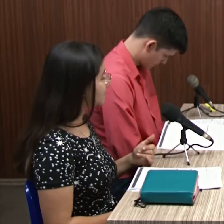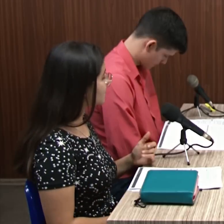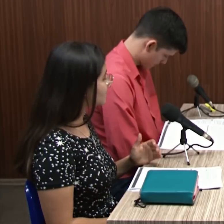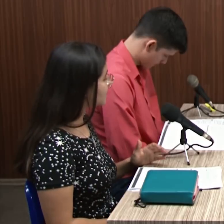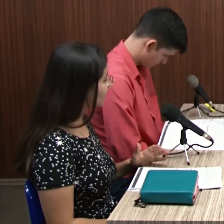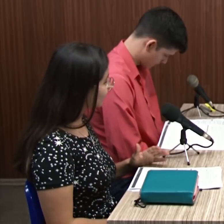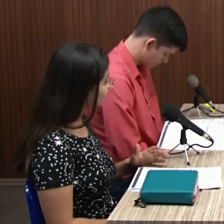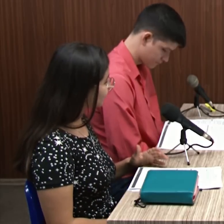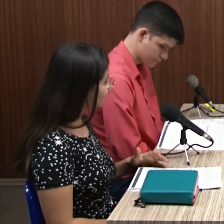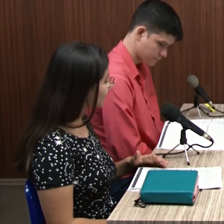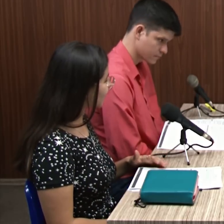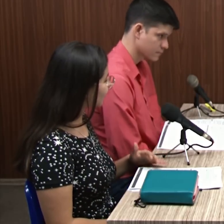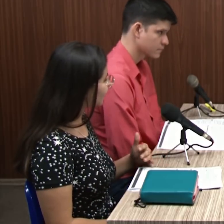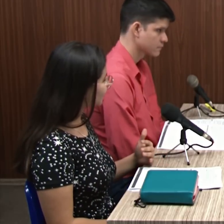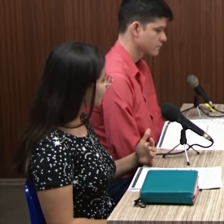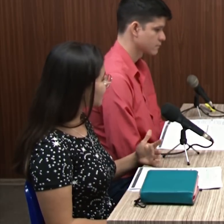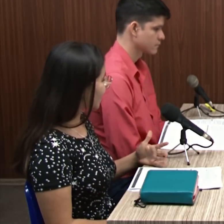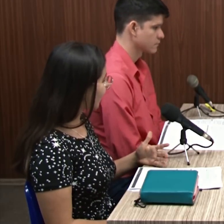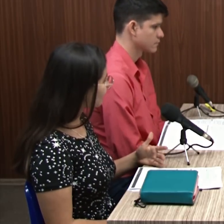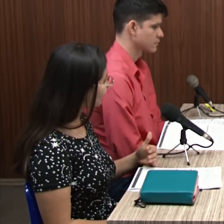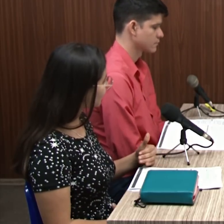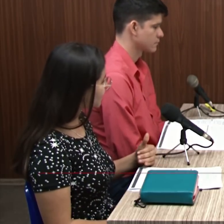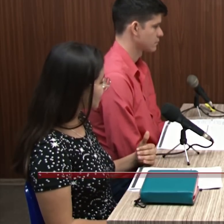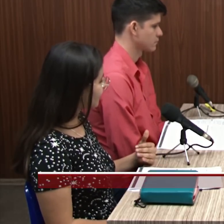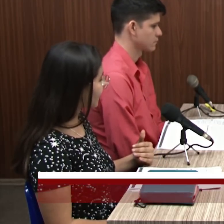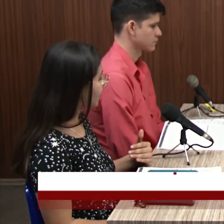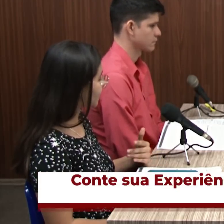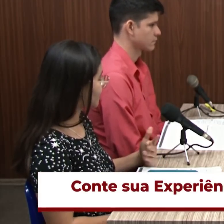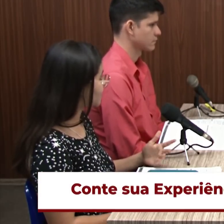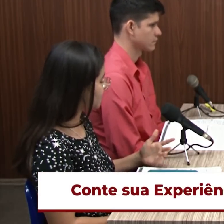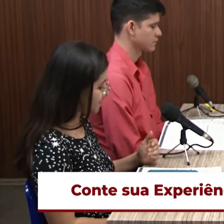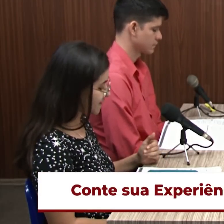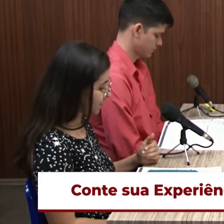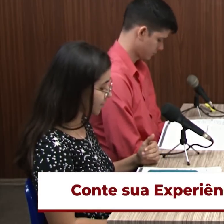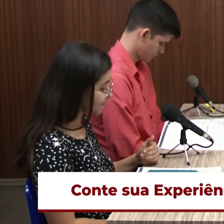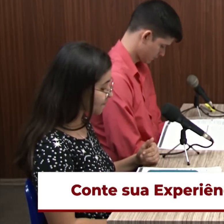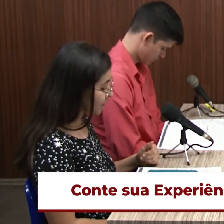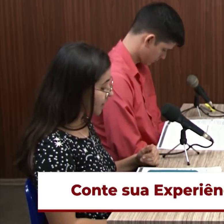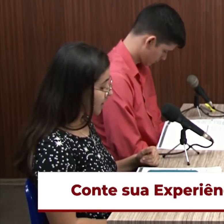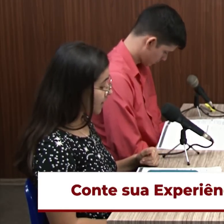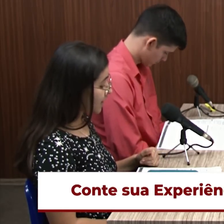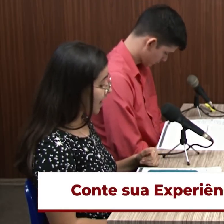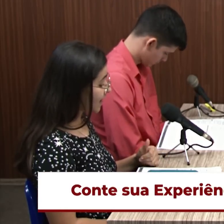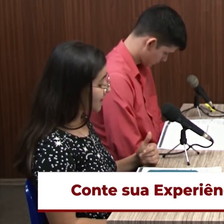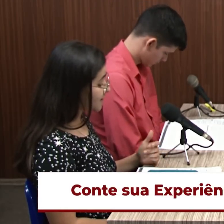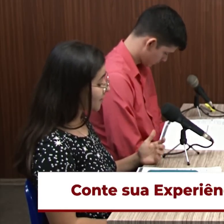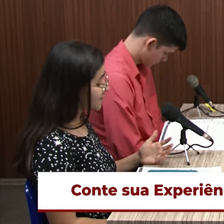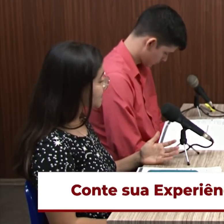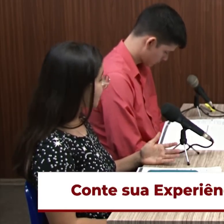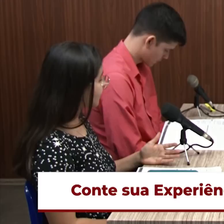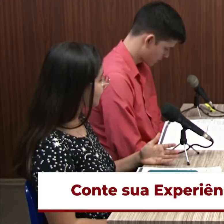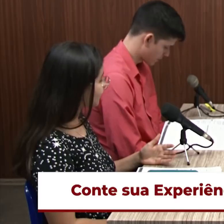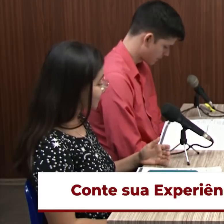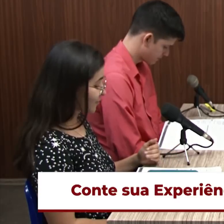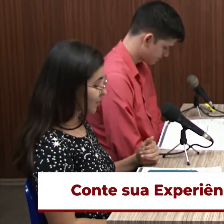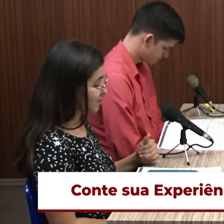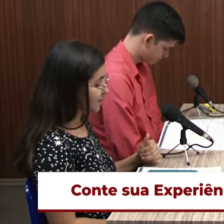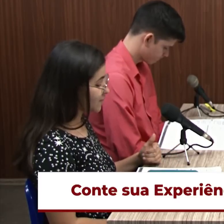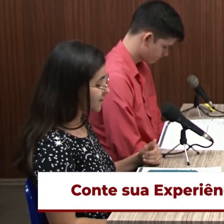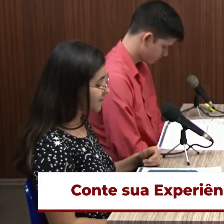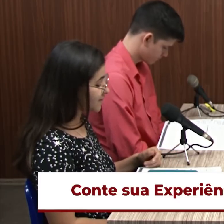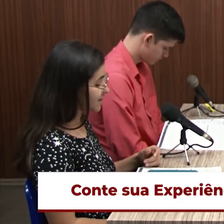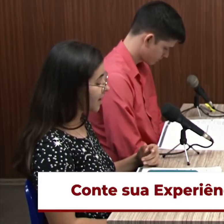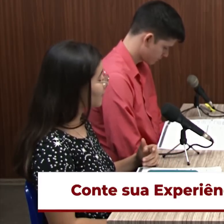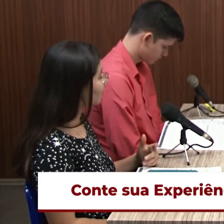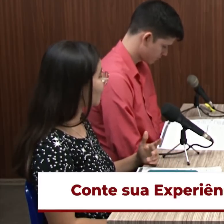profecia nas mãos do Senhor. O Senhor que nos dá a profecia, fala através do Espírito Santo. e a igreja de Laodiceia, o